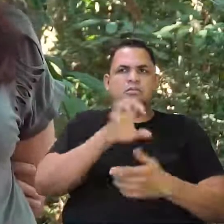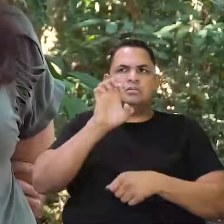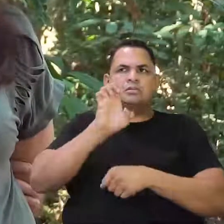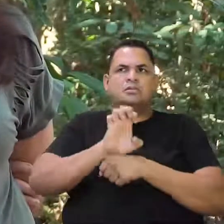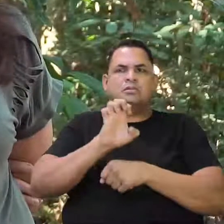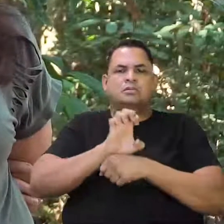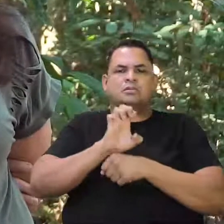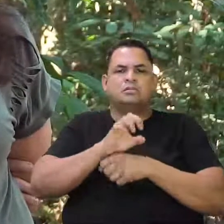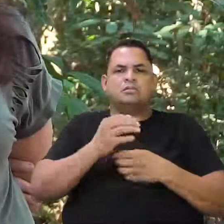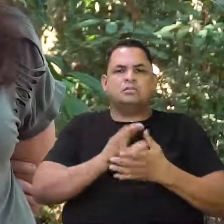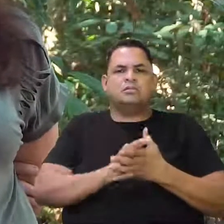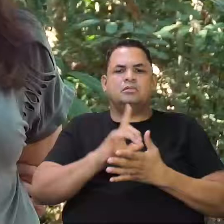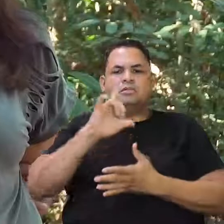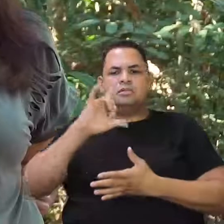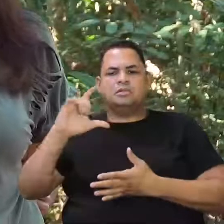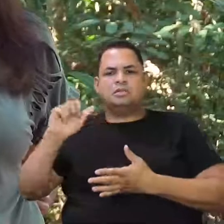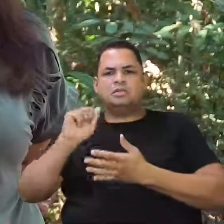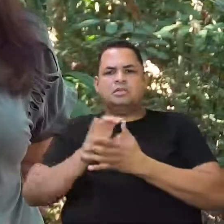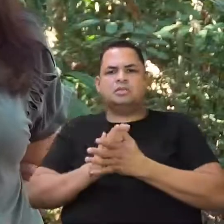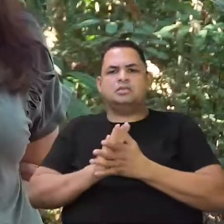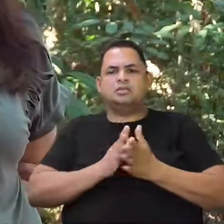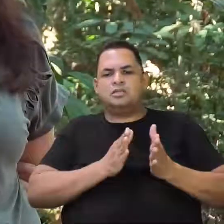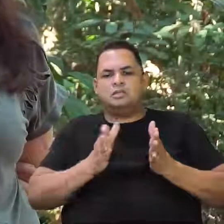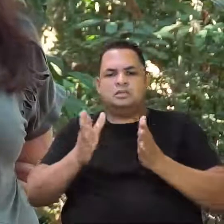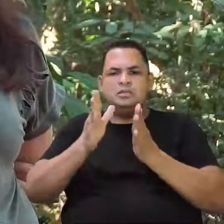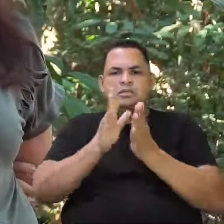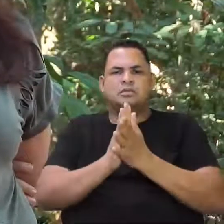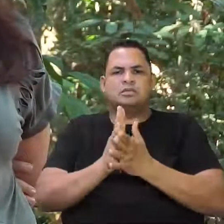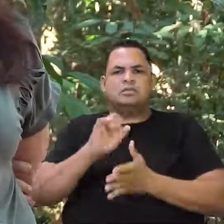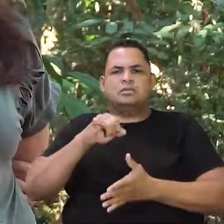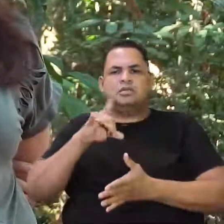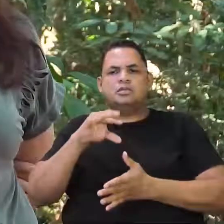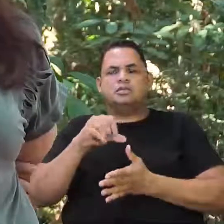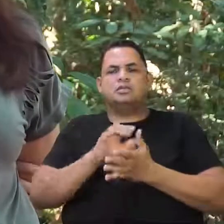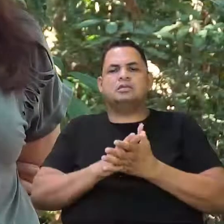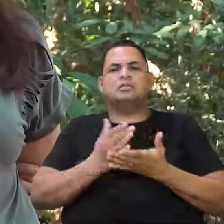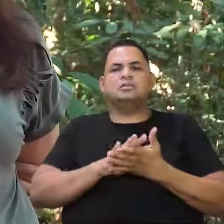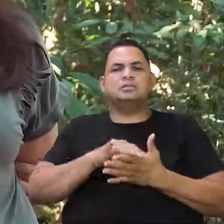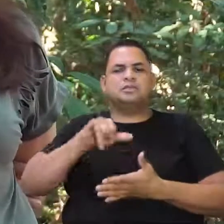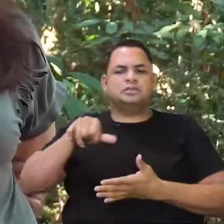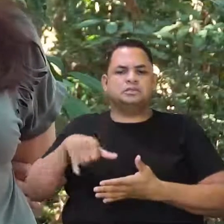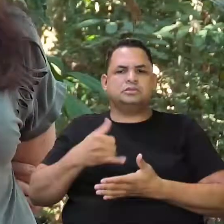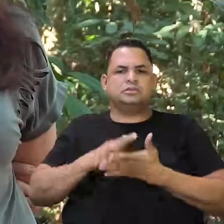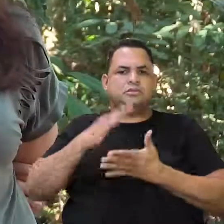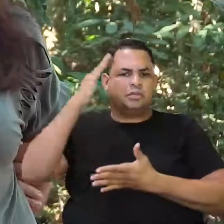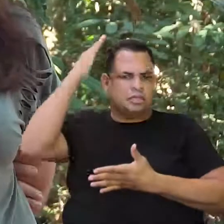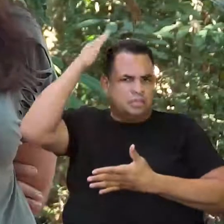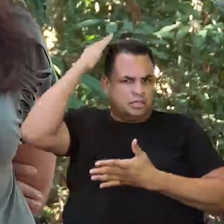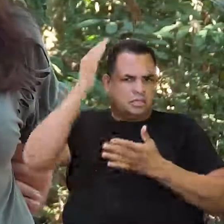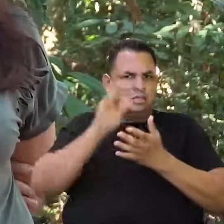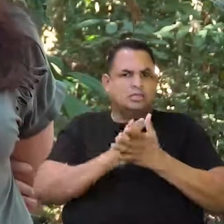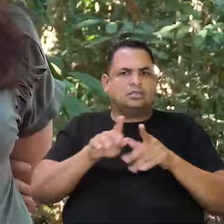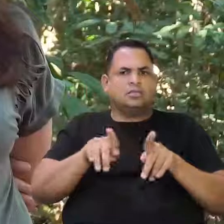a leste do Rio Madeira, a oeste do Rio Machado de Paraná e a norte da